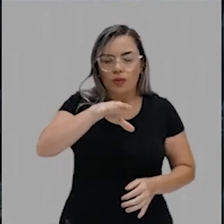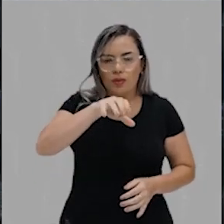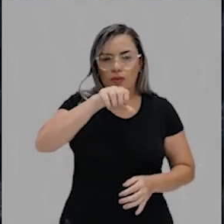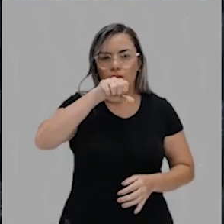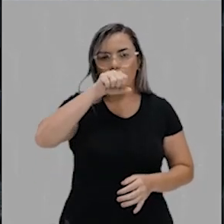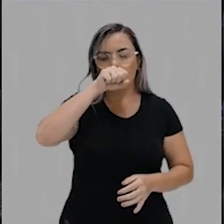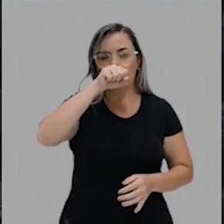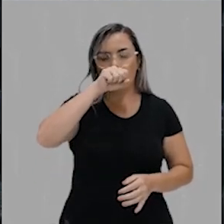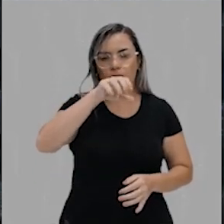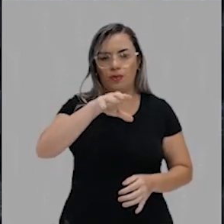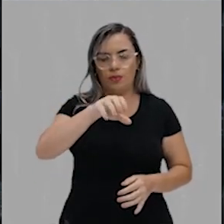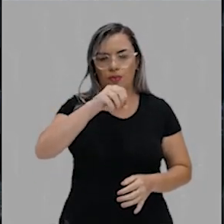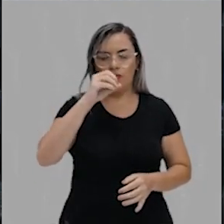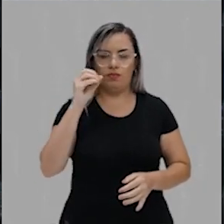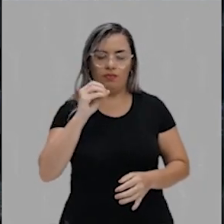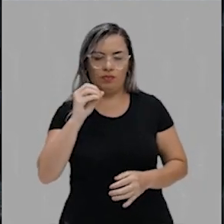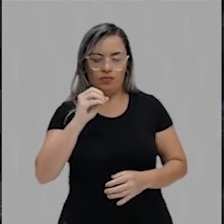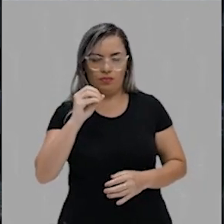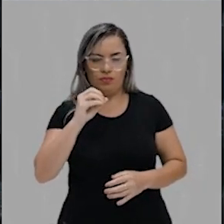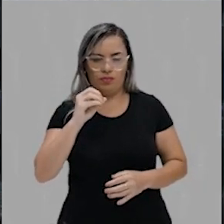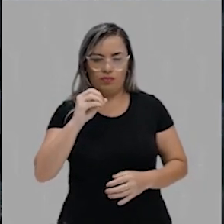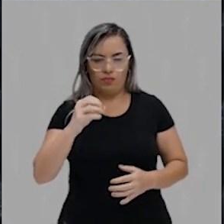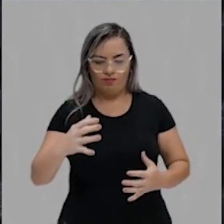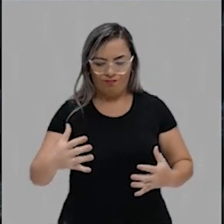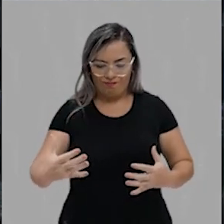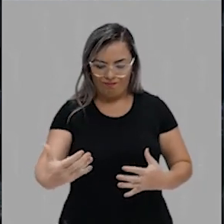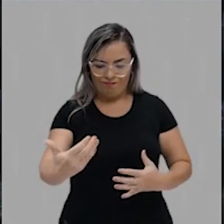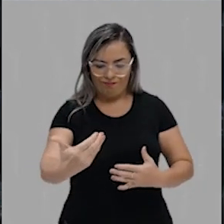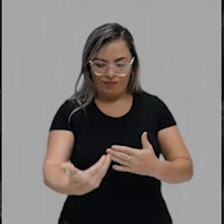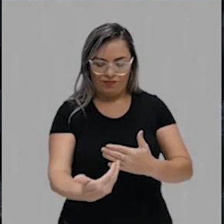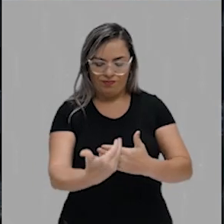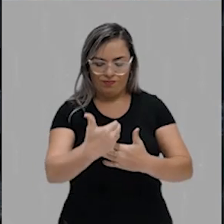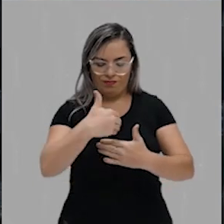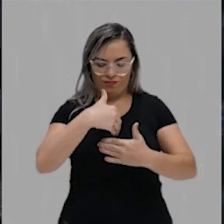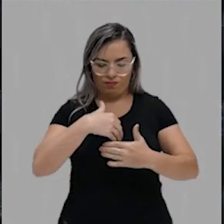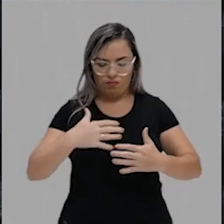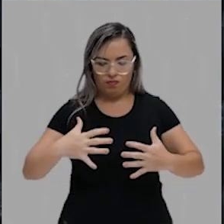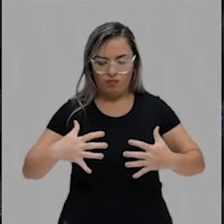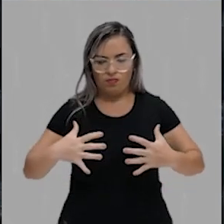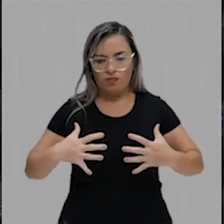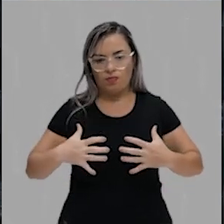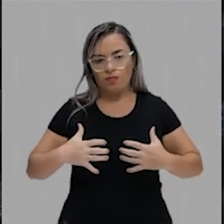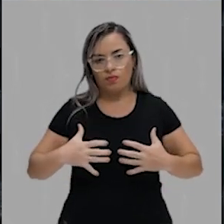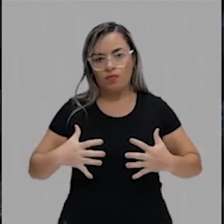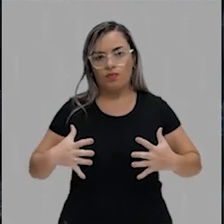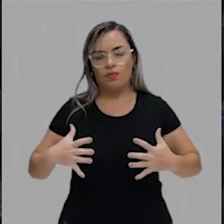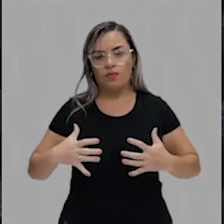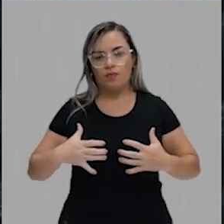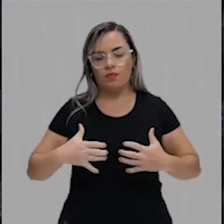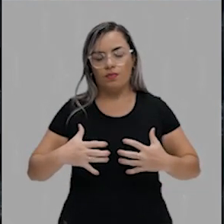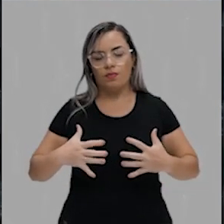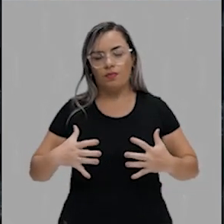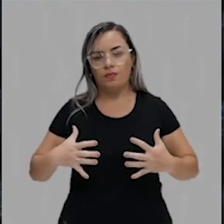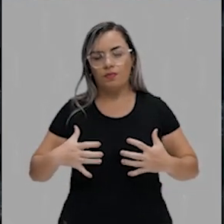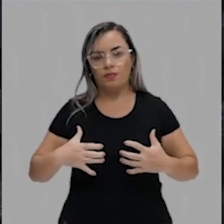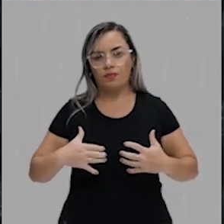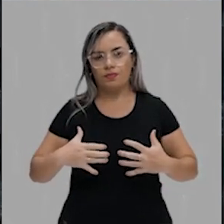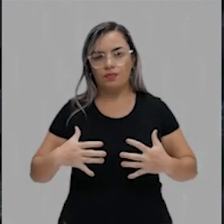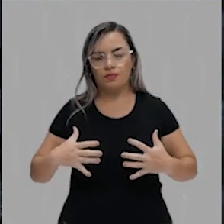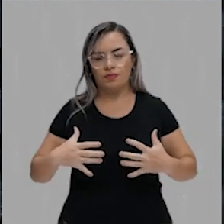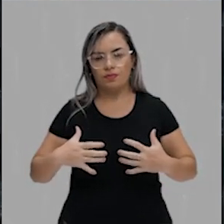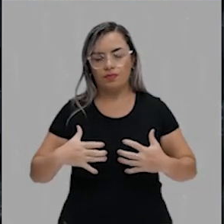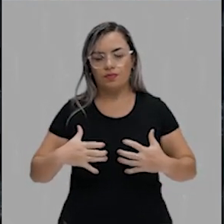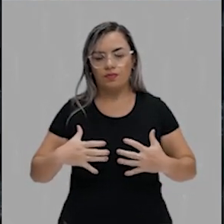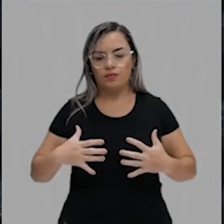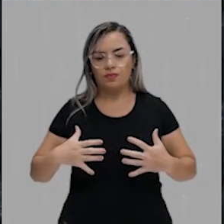oxigênio. Então, esse oxigênio ele vai lá nos pulmões ser capturado pelo pulmão, e aí ele vai entregar esse oxigênio